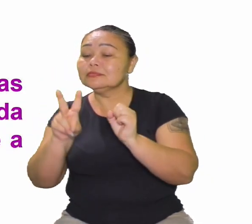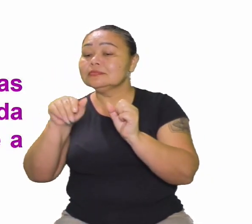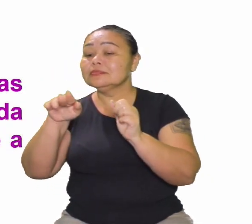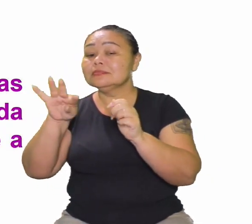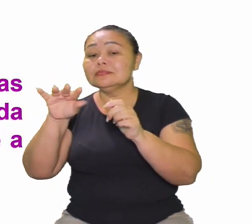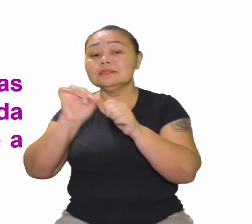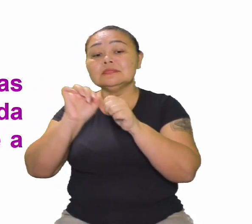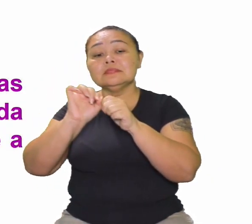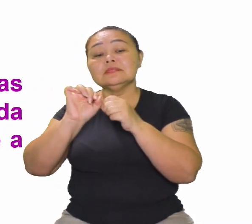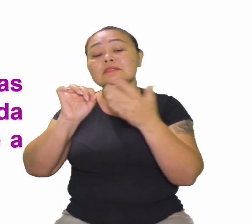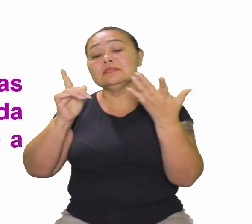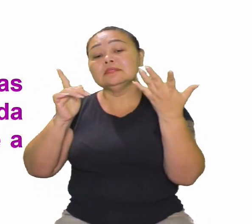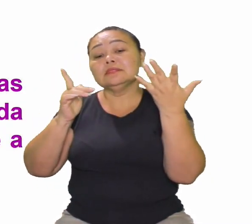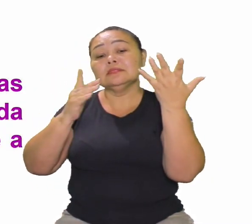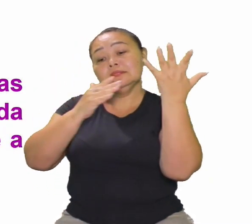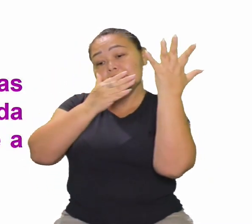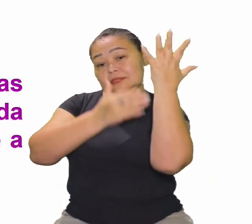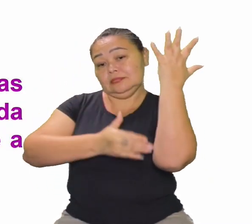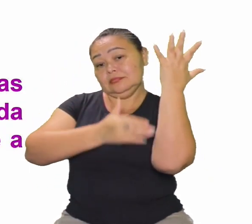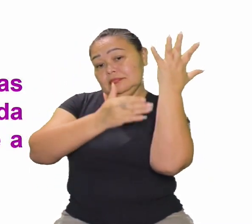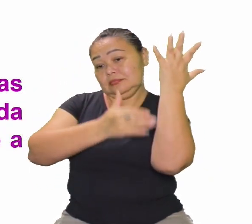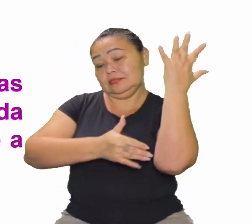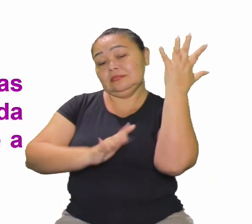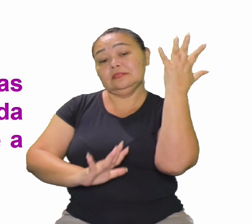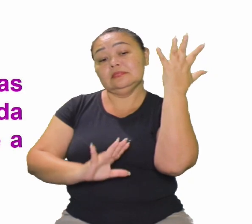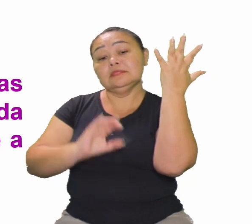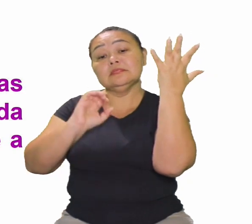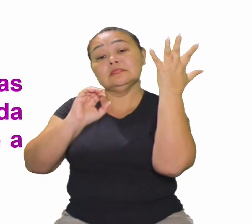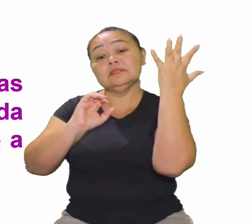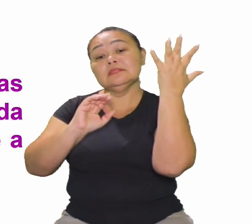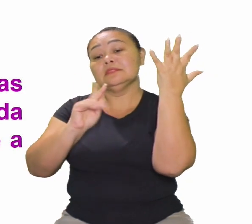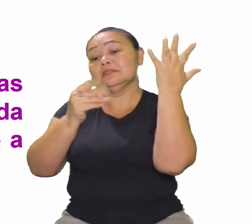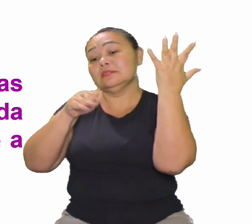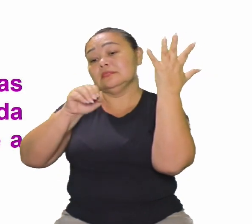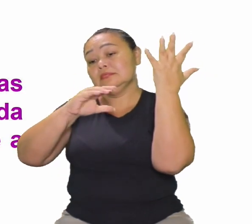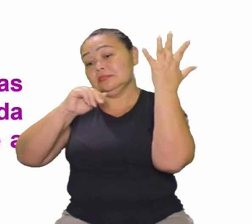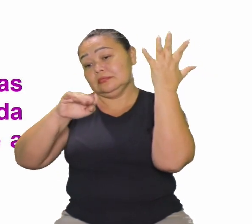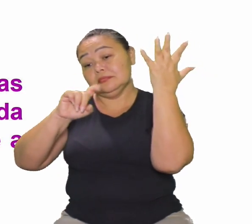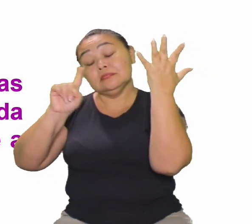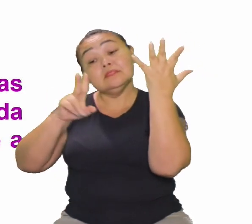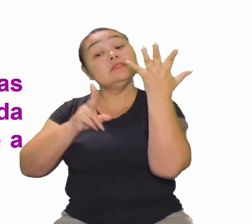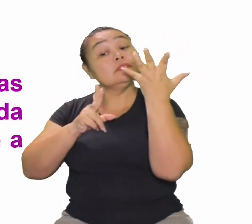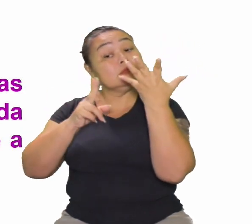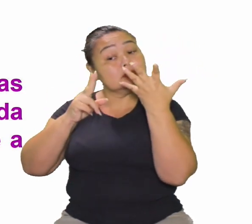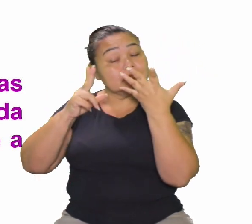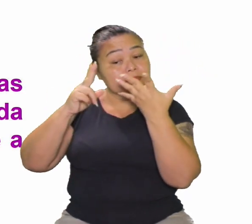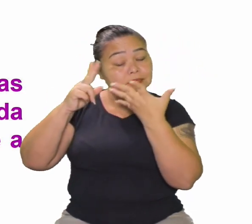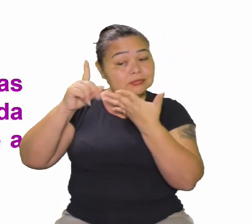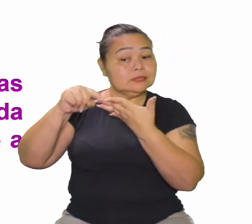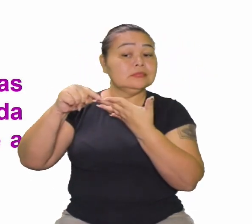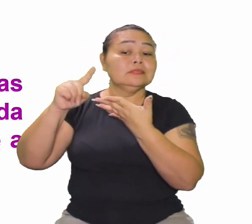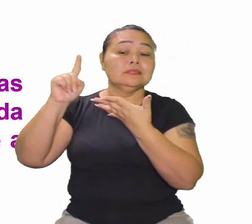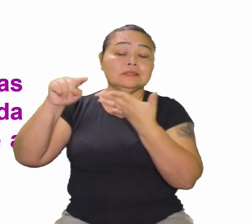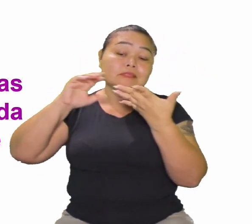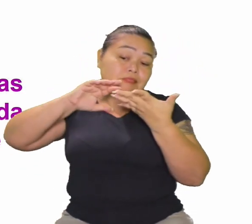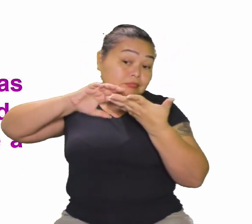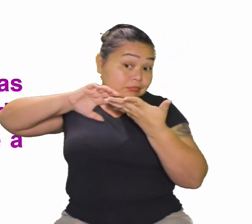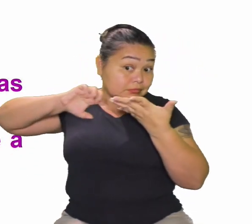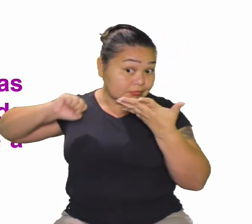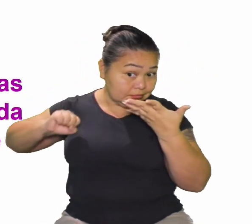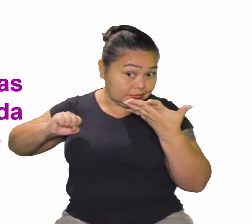lenhoso, não quer mais riscar, ou herbáceo. Então, a poda em si, ela é essa supressão, ou